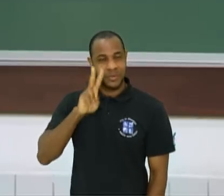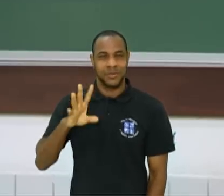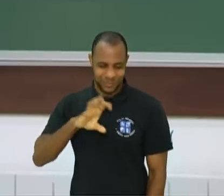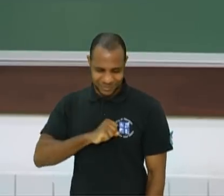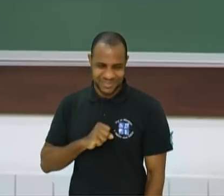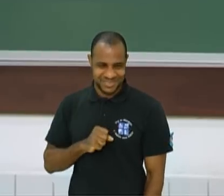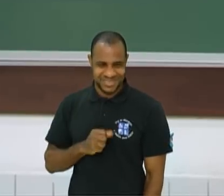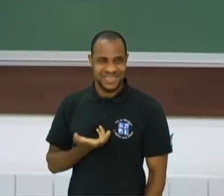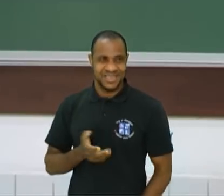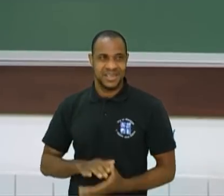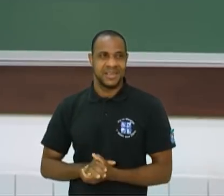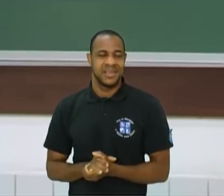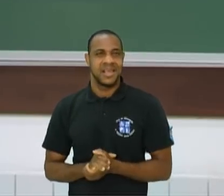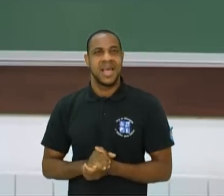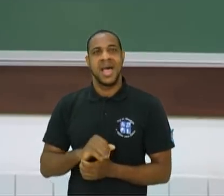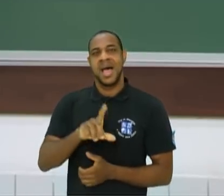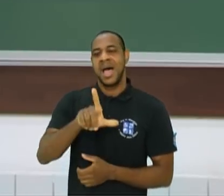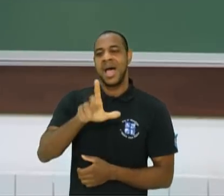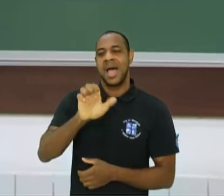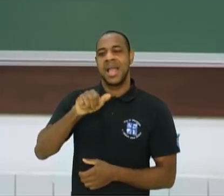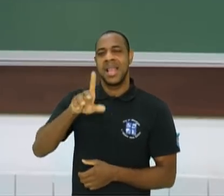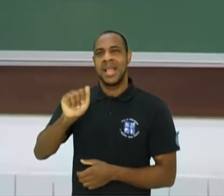história? A lenda da águia.